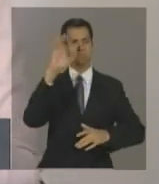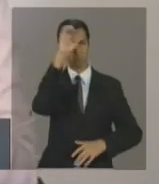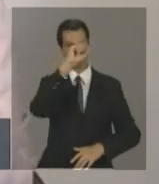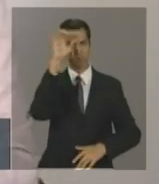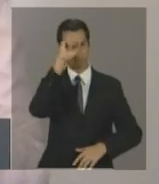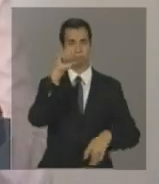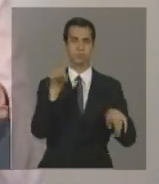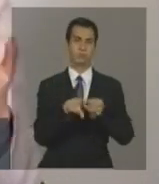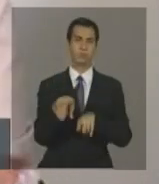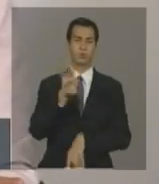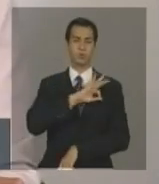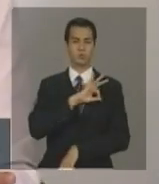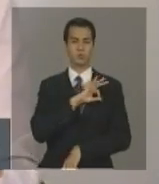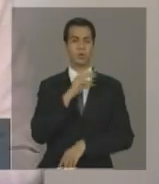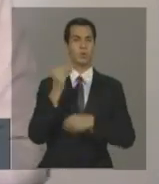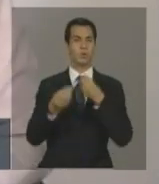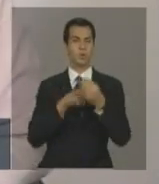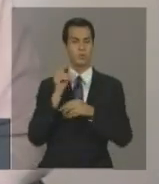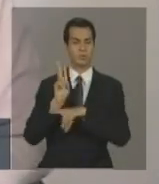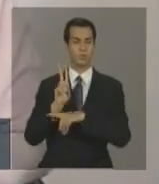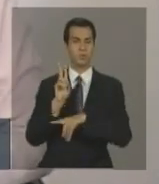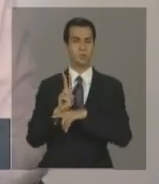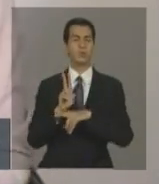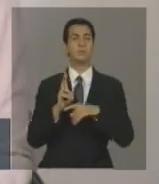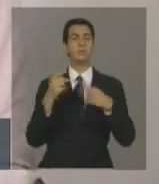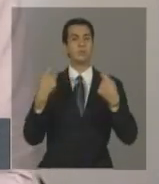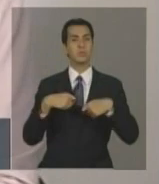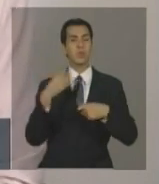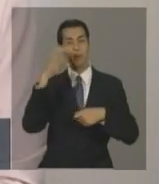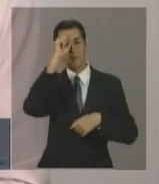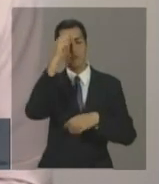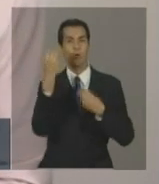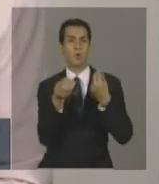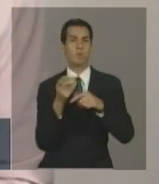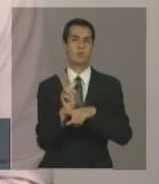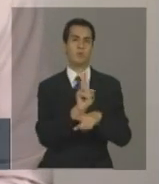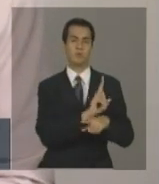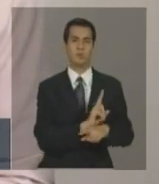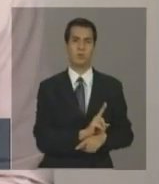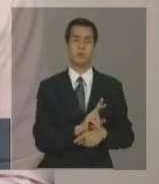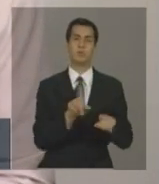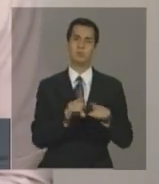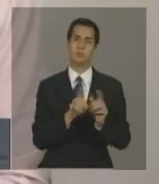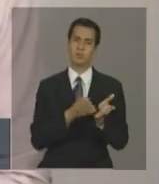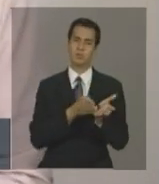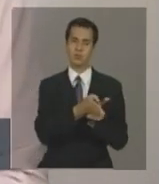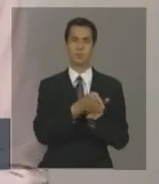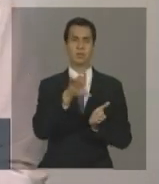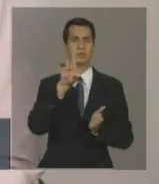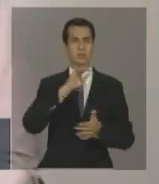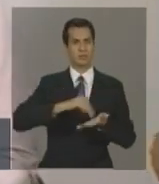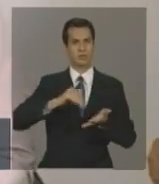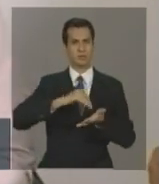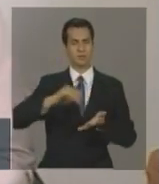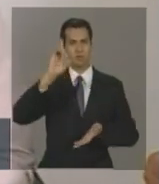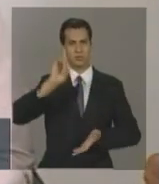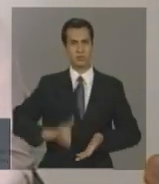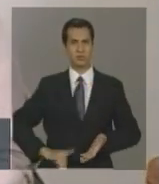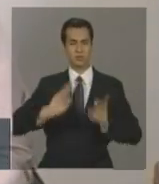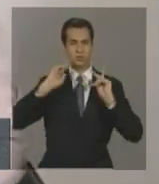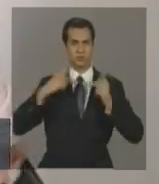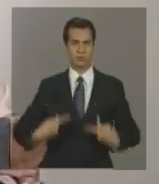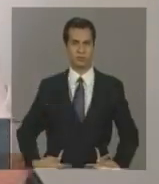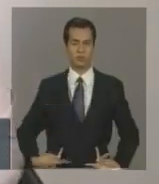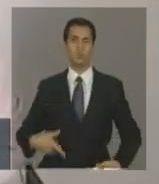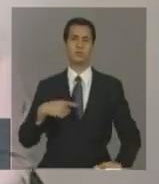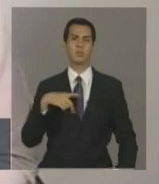para o cuidado e atenção, até numa linha de trabalho que a Secretaria de Direitos Humanos tem tido. A Rosa, que está aqui,